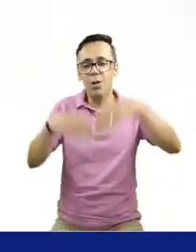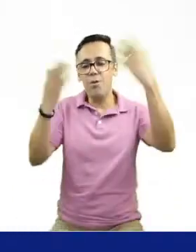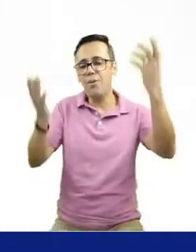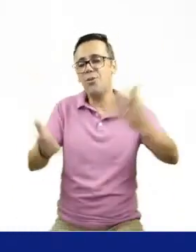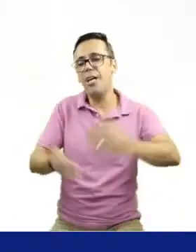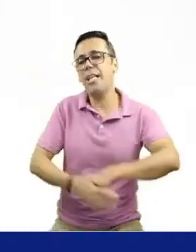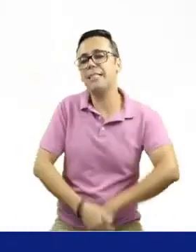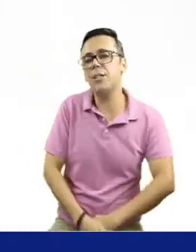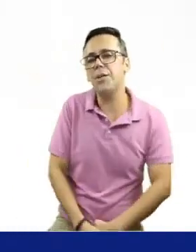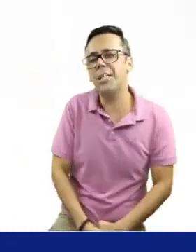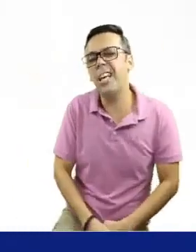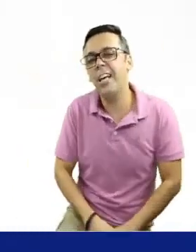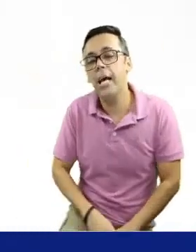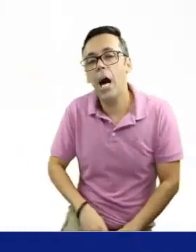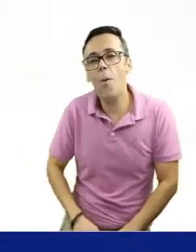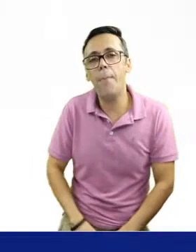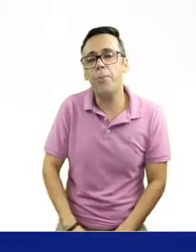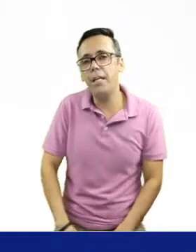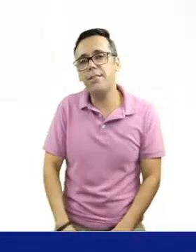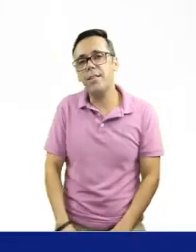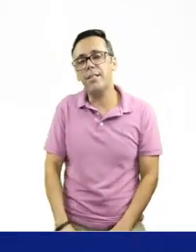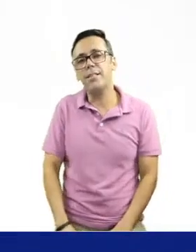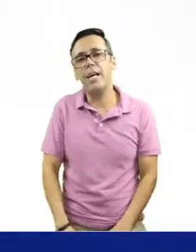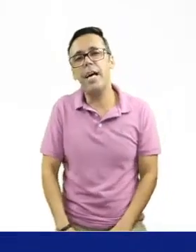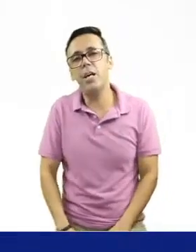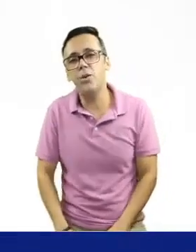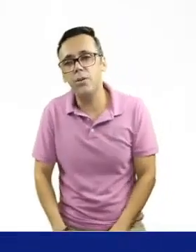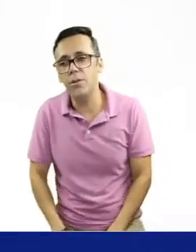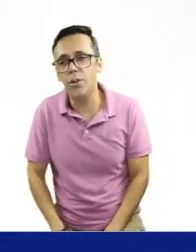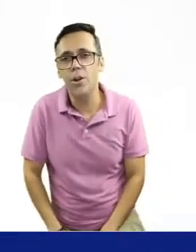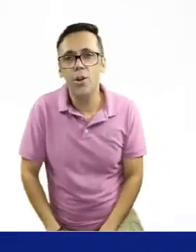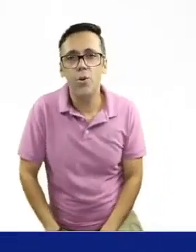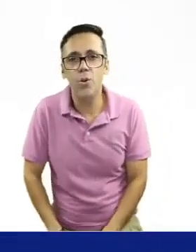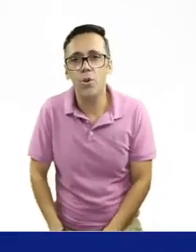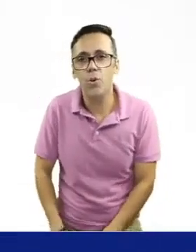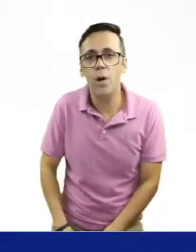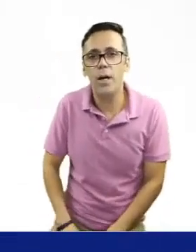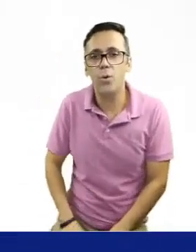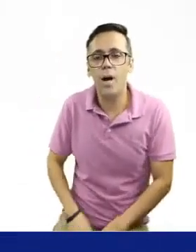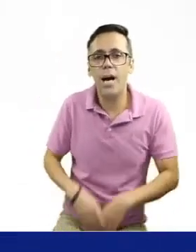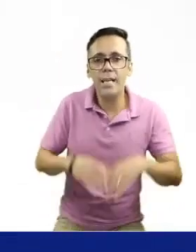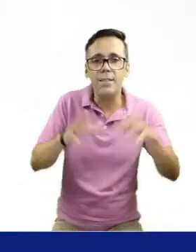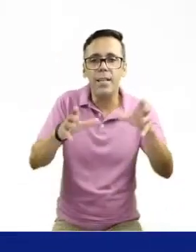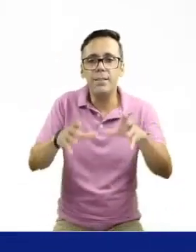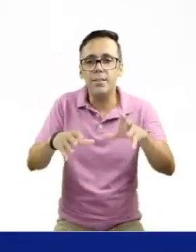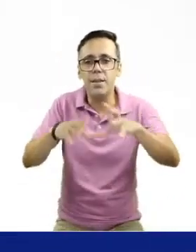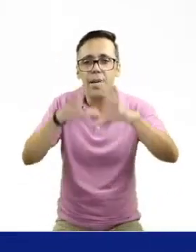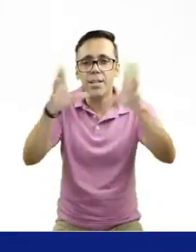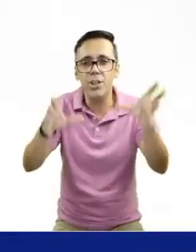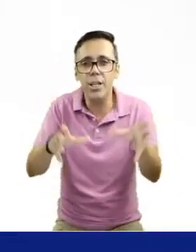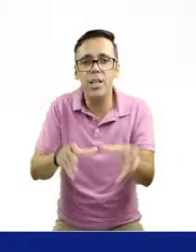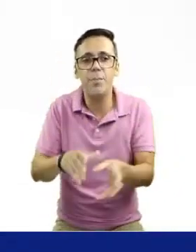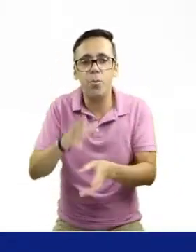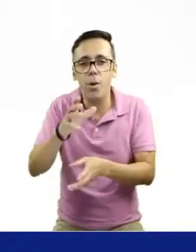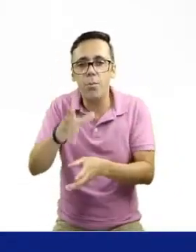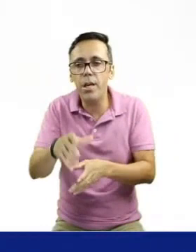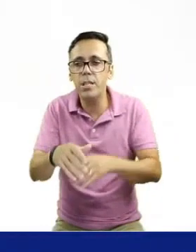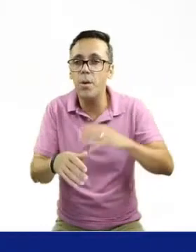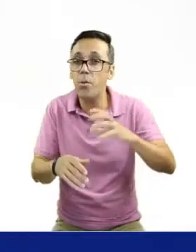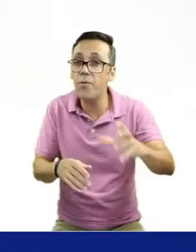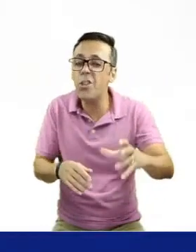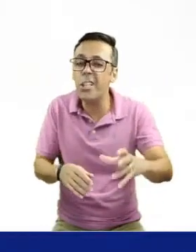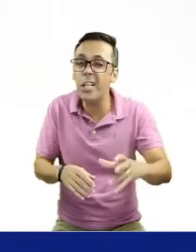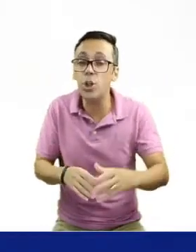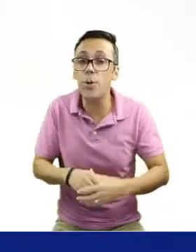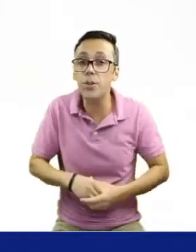setentão eu vou fazer uma relação aqui há uma pizza que você sai com a Ágata né você sai com a gatinha para